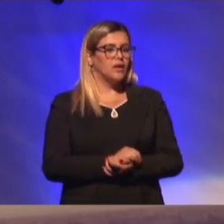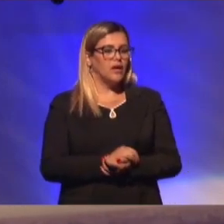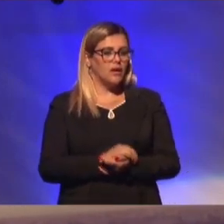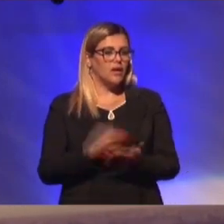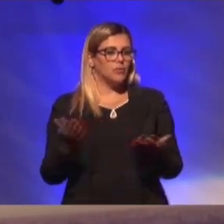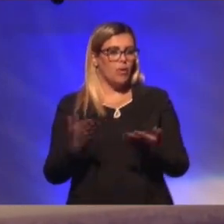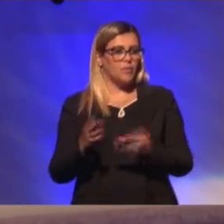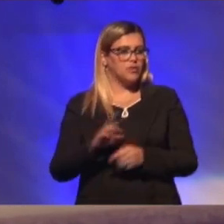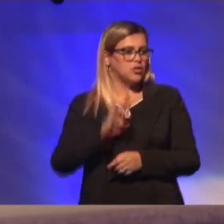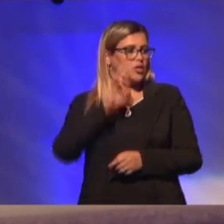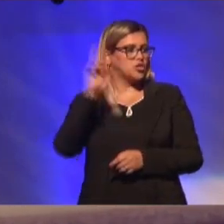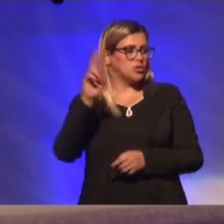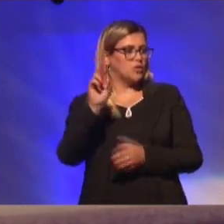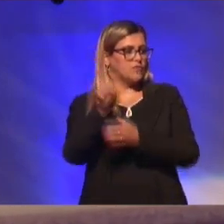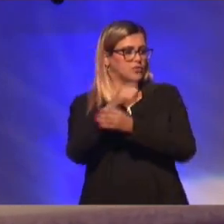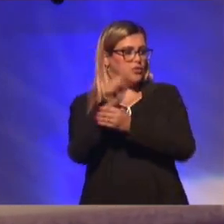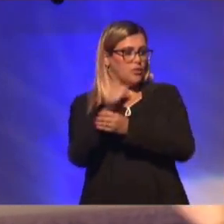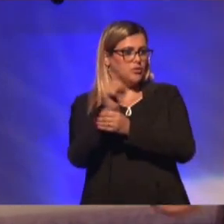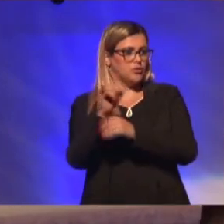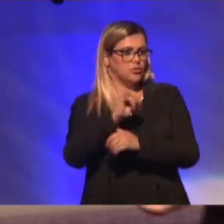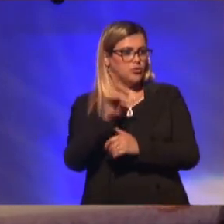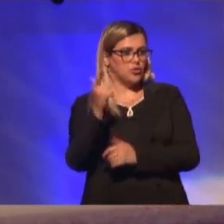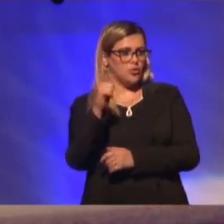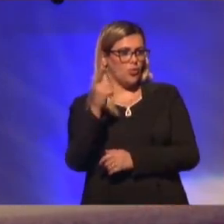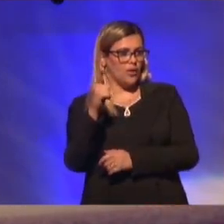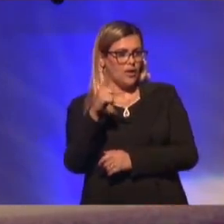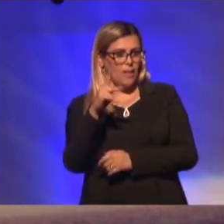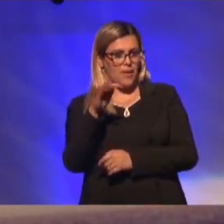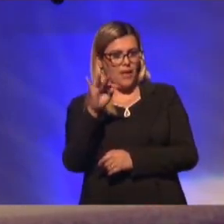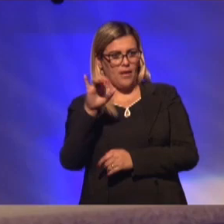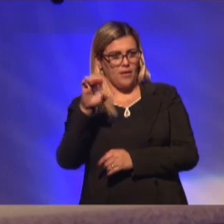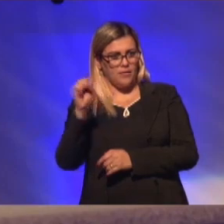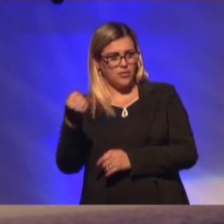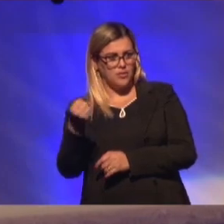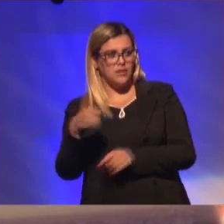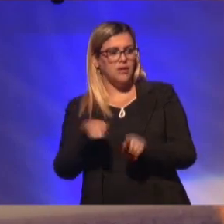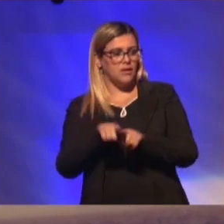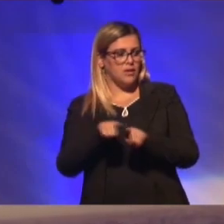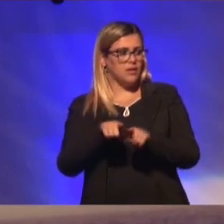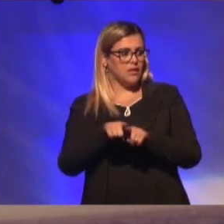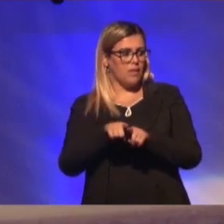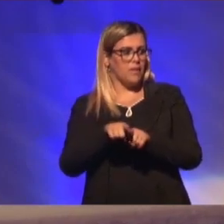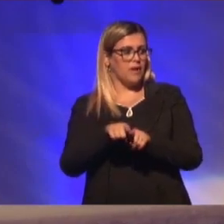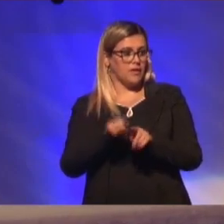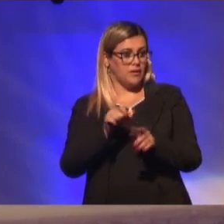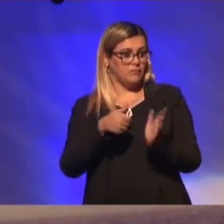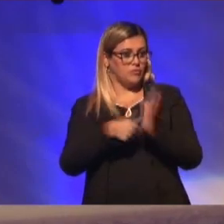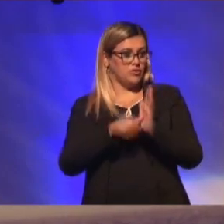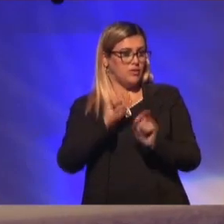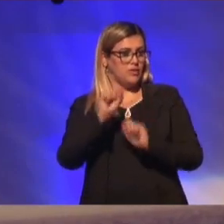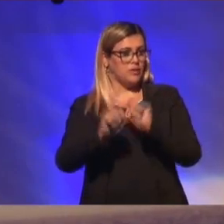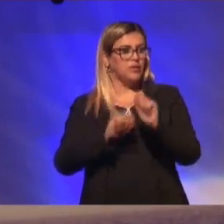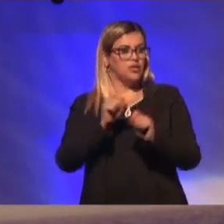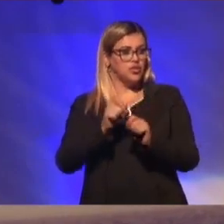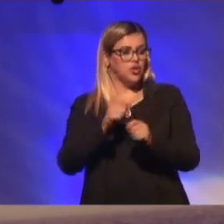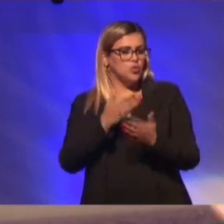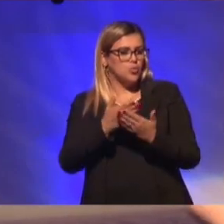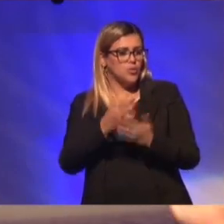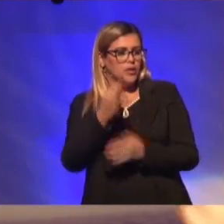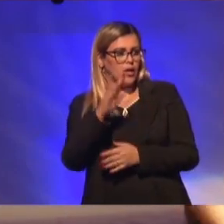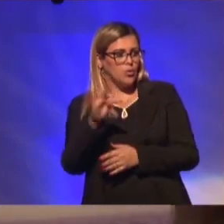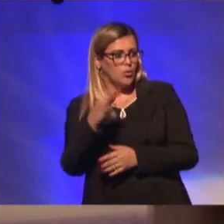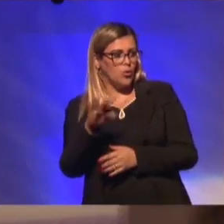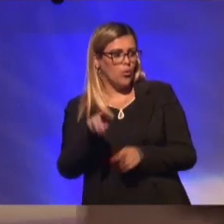Atualmente ele é diretor e fisioterapeuta do Instituto Goiano de Pilates e Reabilitação, membro da Sociedade Brasileira para o Estudo da Dor, da